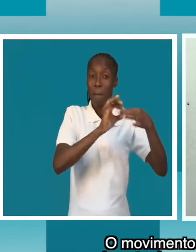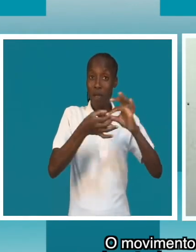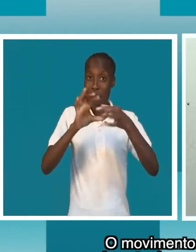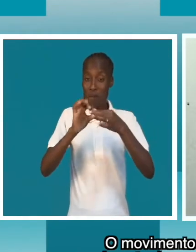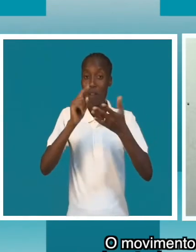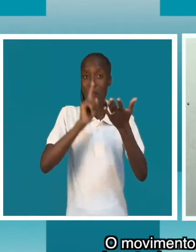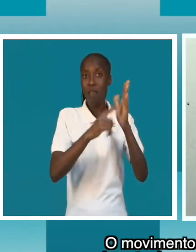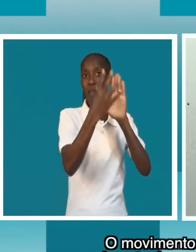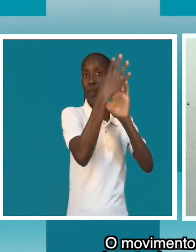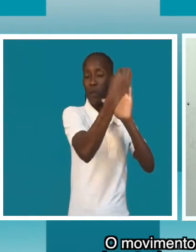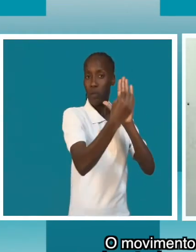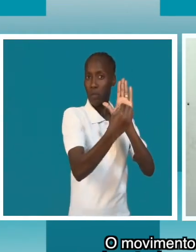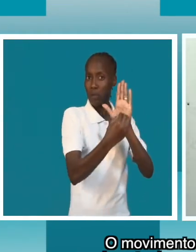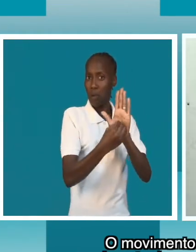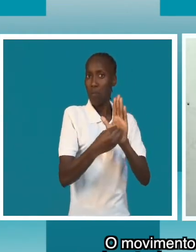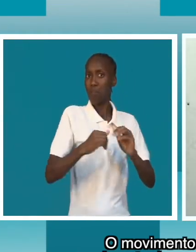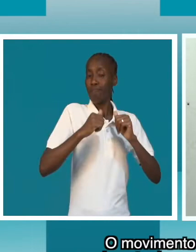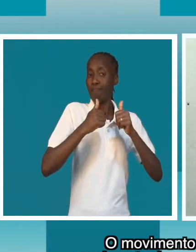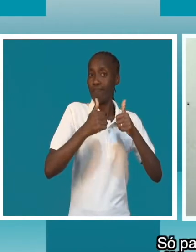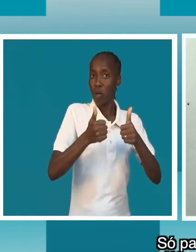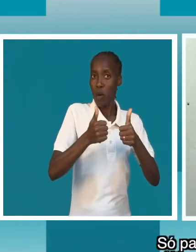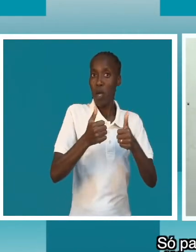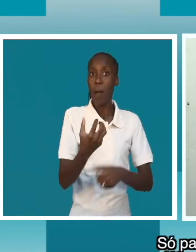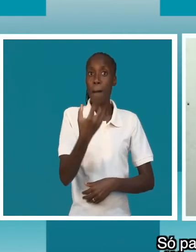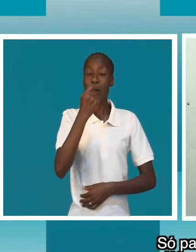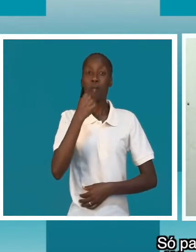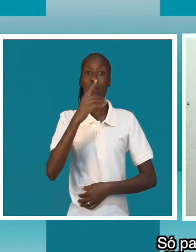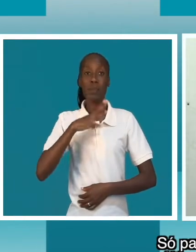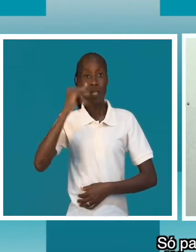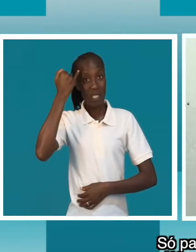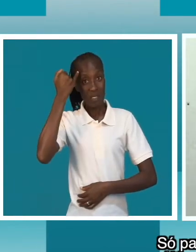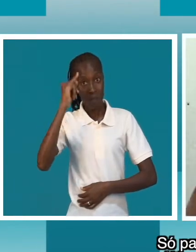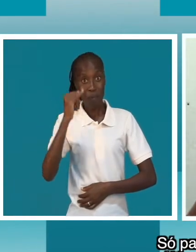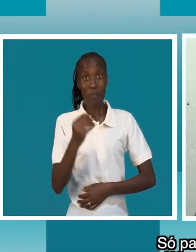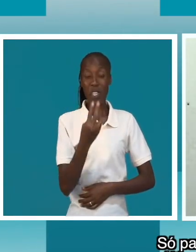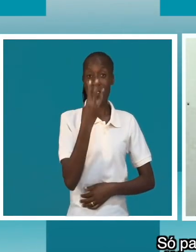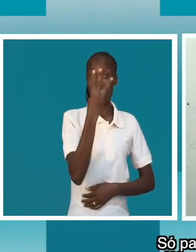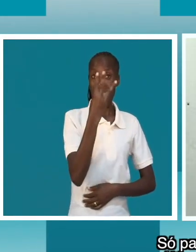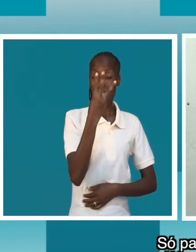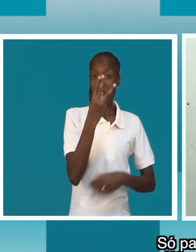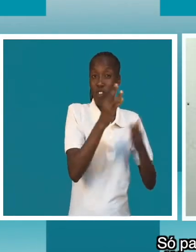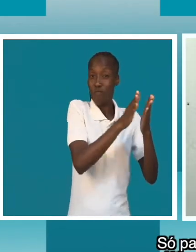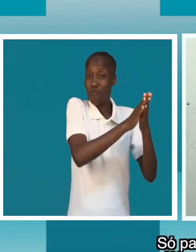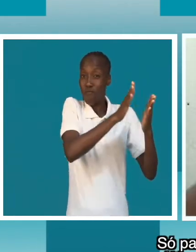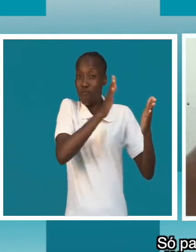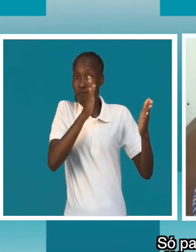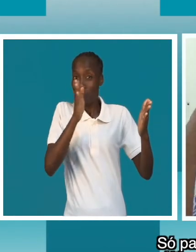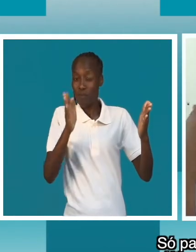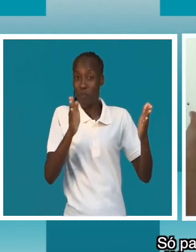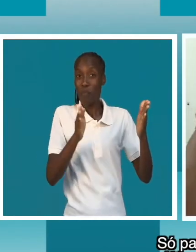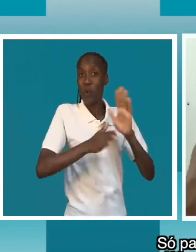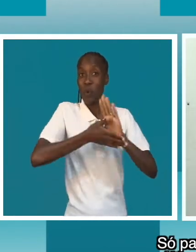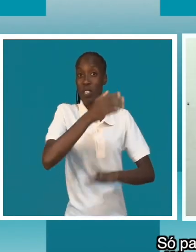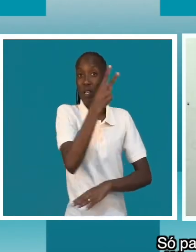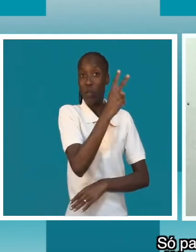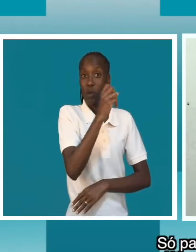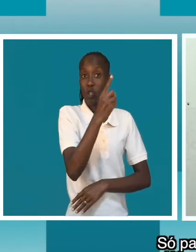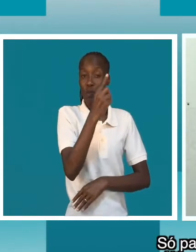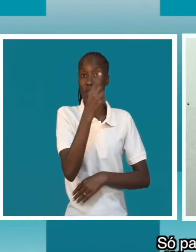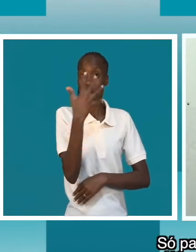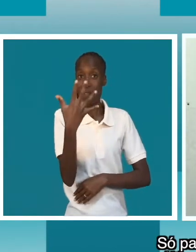um movimento que já teve resultados muito bons. Só para te dar uma ideia, nas últimas três galas, não essa, sino desde